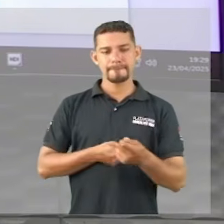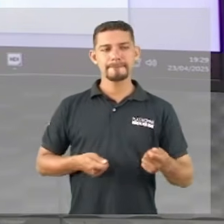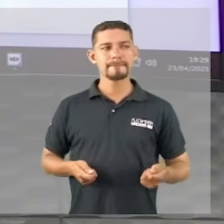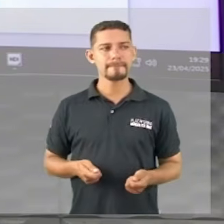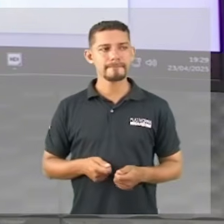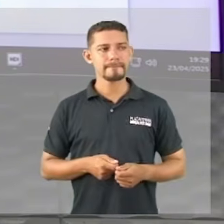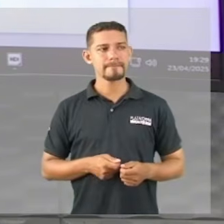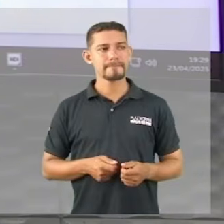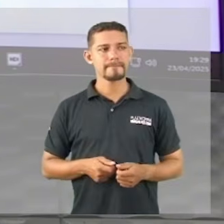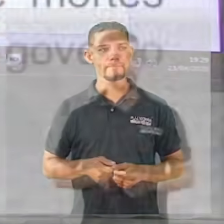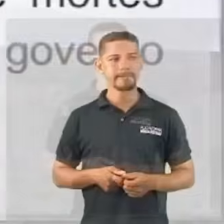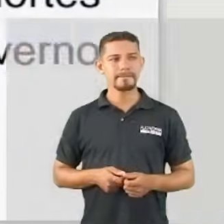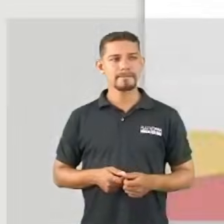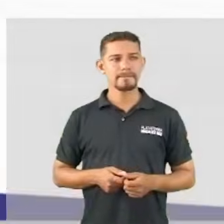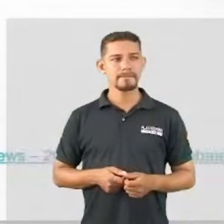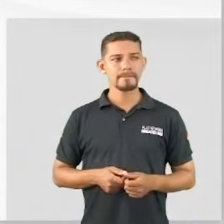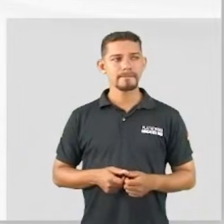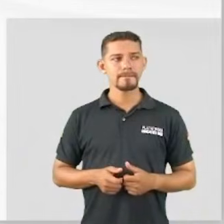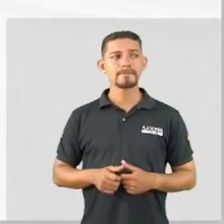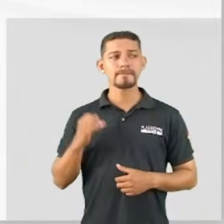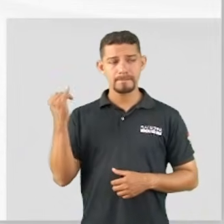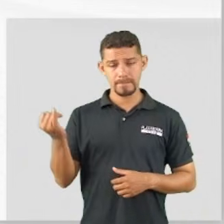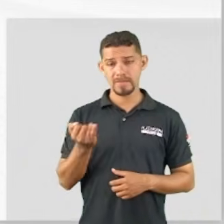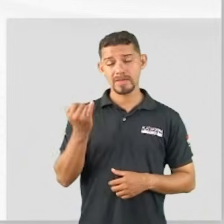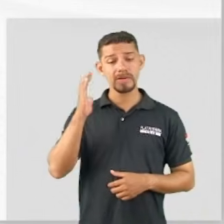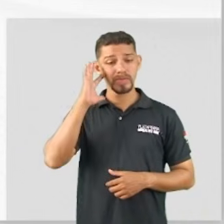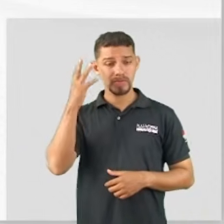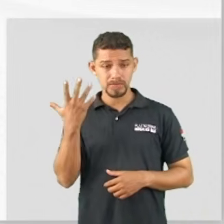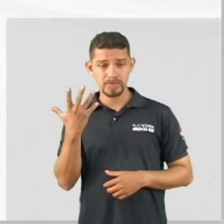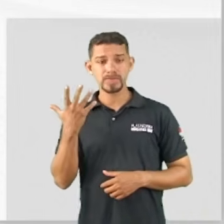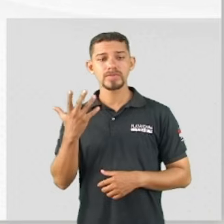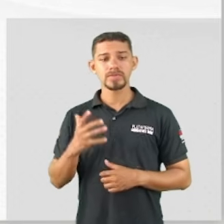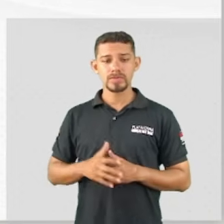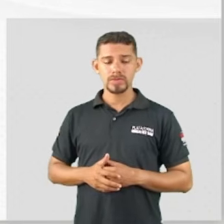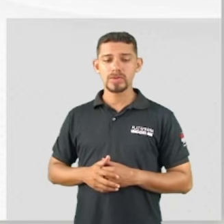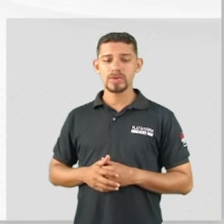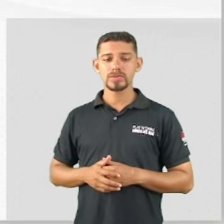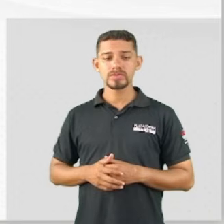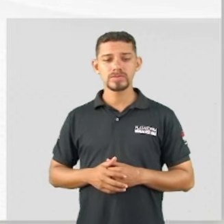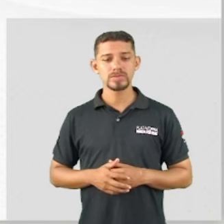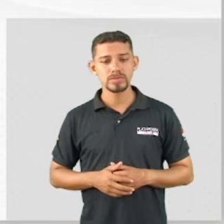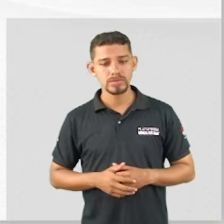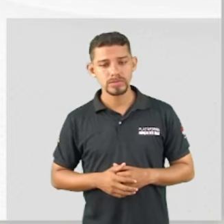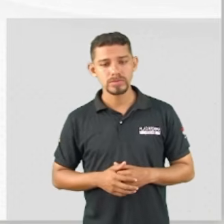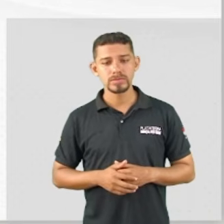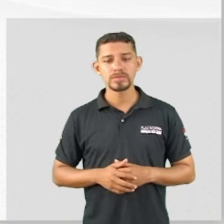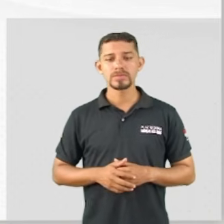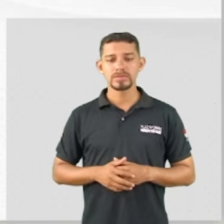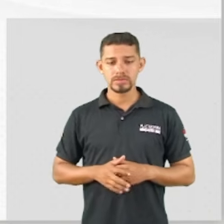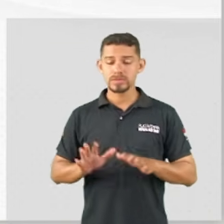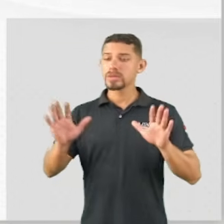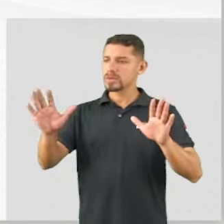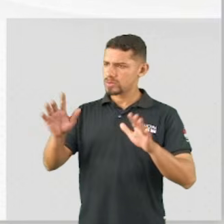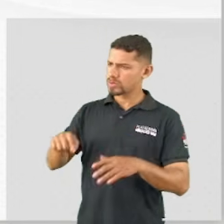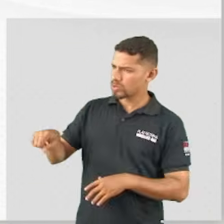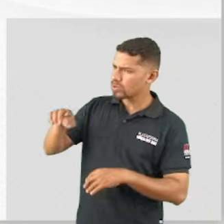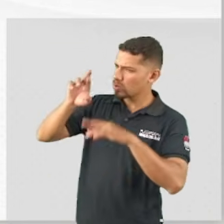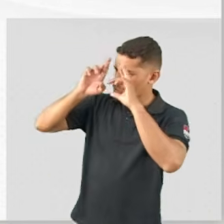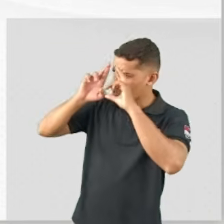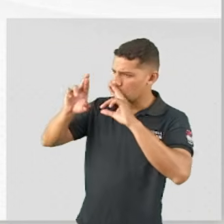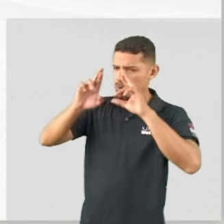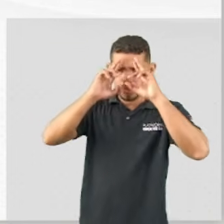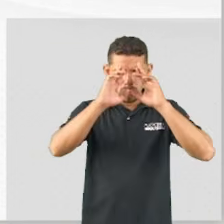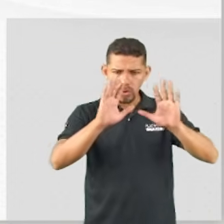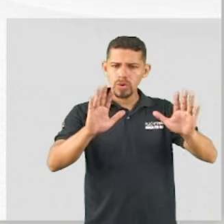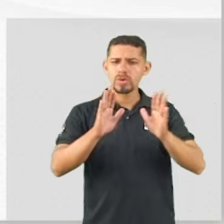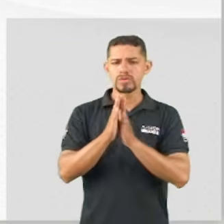contra-argumenta aquilo que foi falado inicialmente. Isso é muito comum nos debates, né? A gente tem aqui o moderador: senhores, por favor, vamos manter a